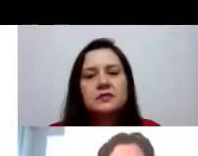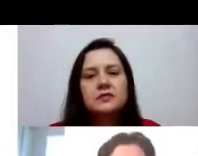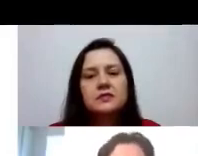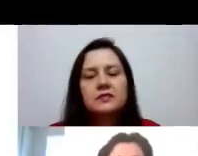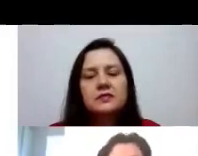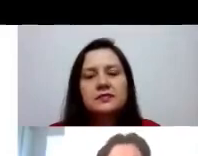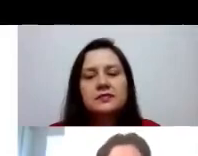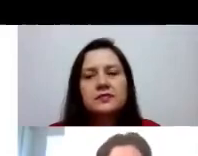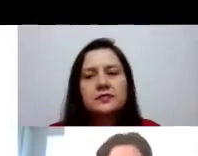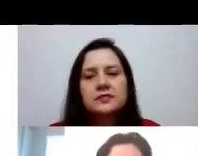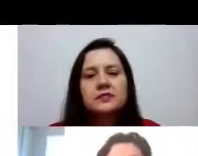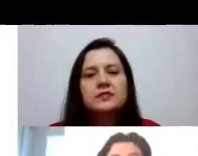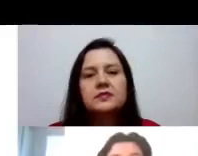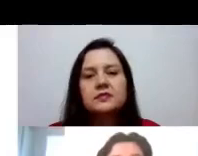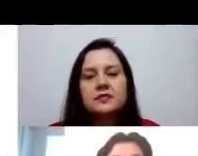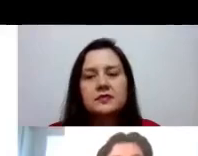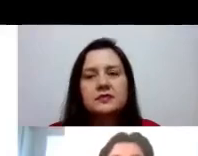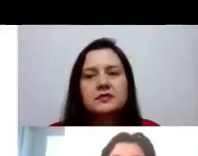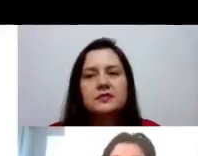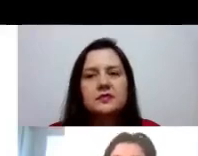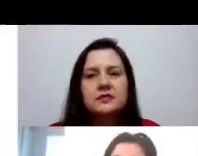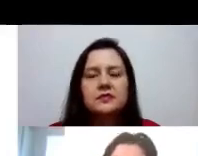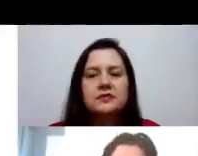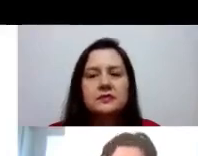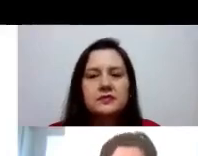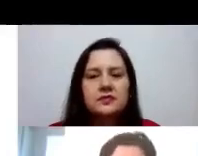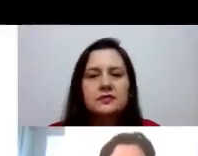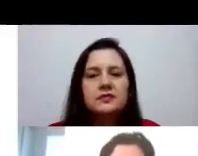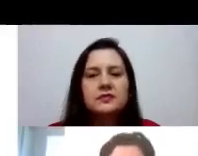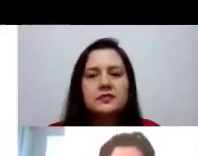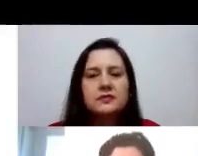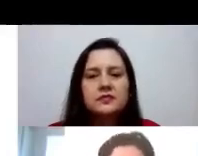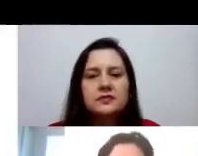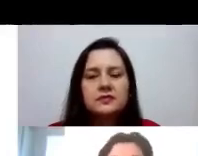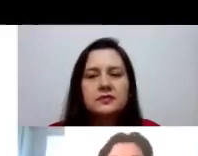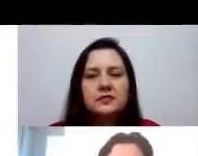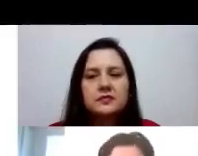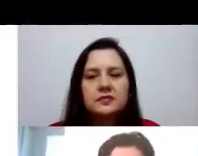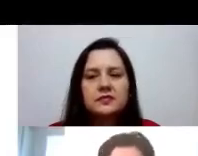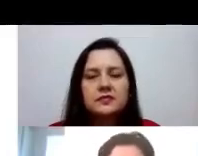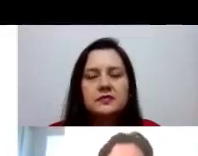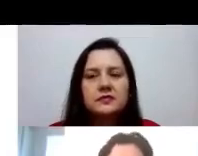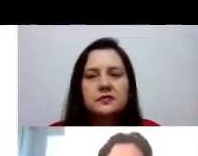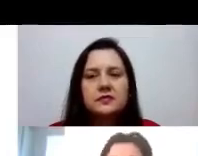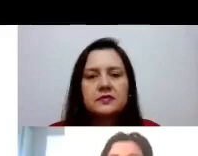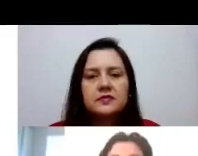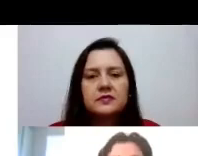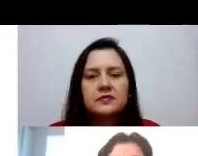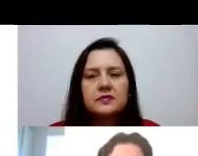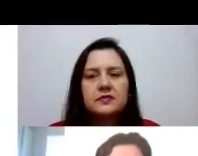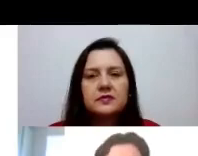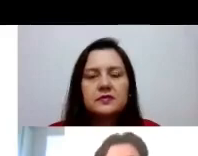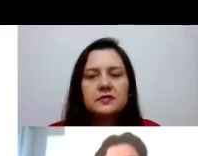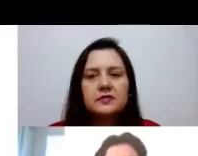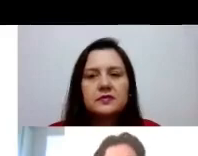vocês possam acessar esse link e entender a importância do Tribunal de Contas para o município e para o país, tá? O Tribunal de Contas, a